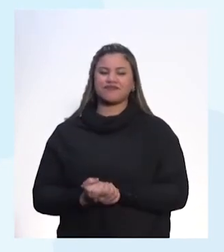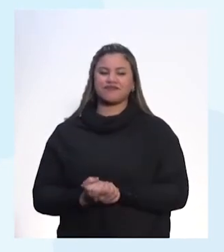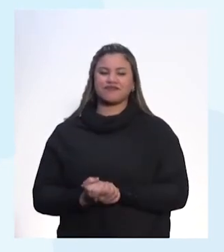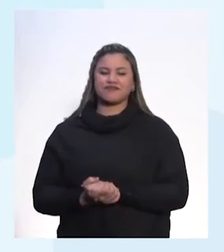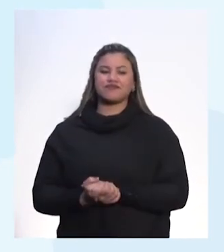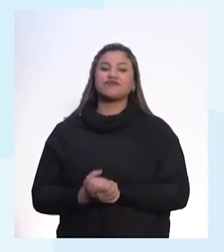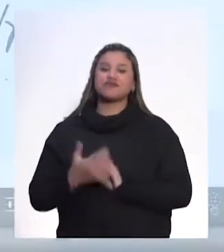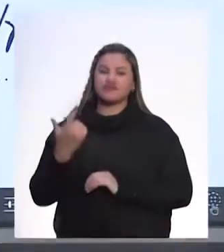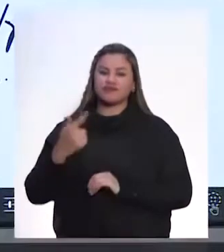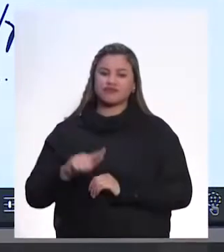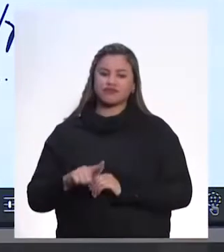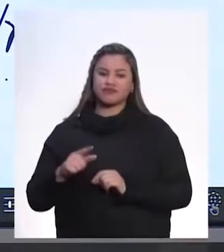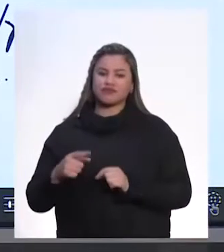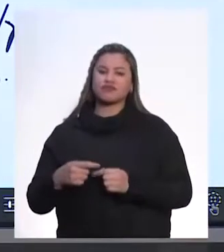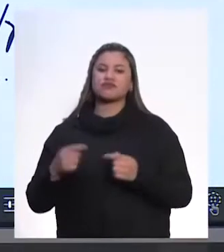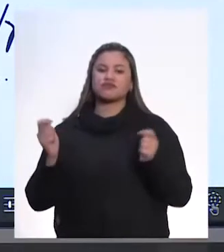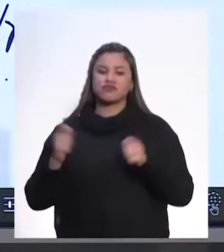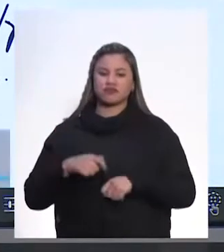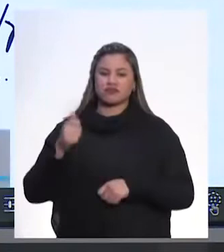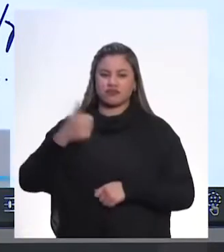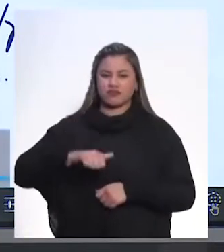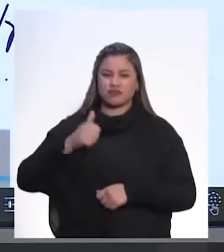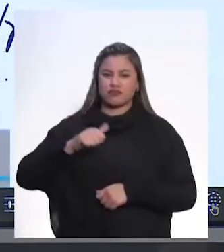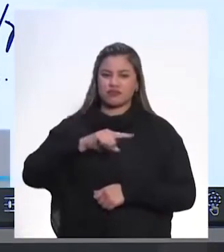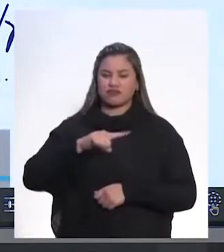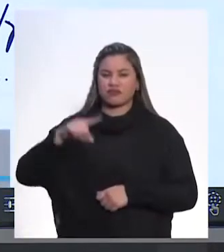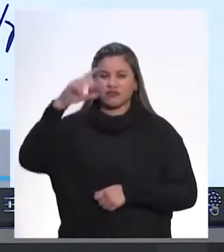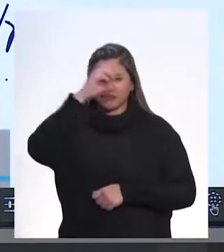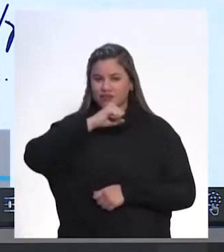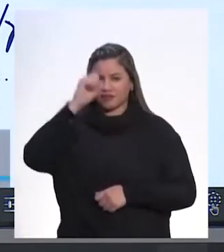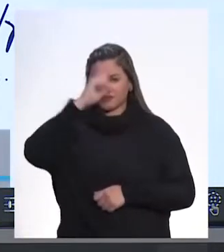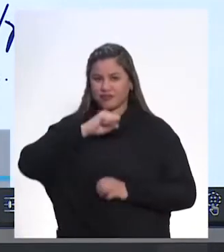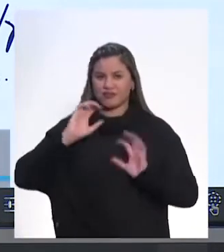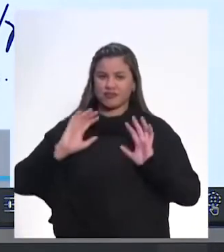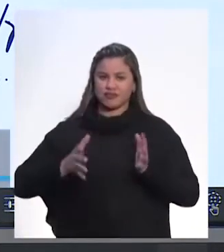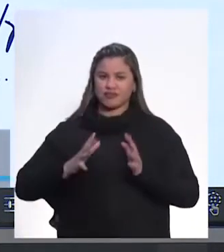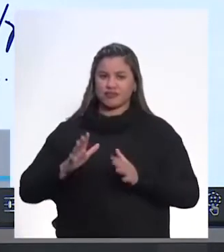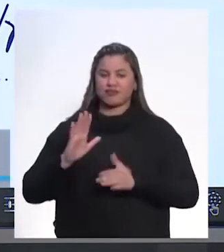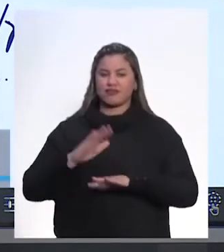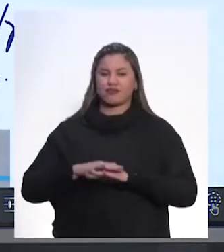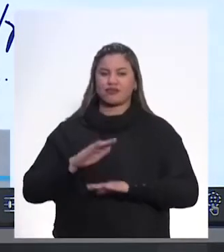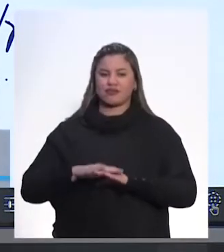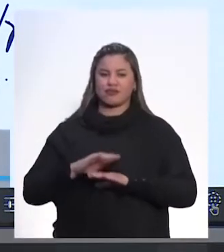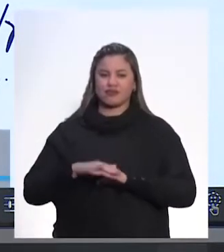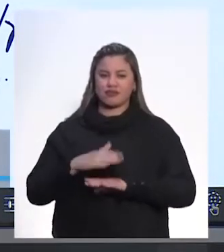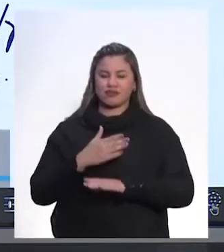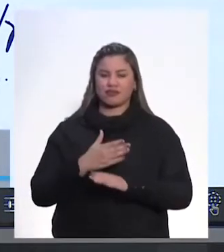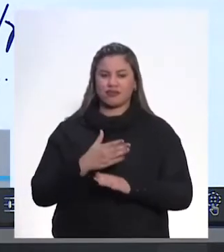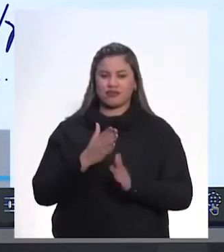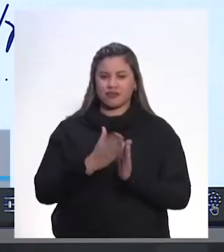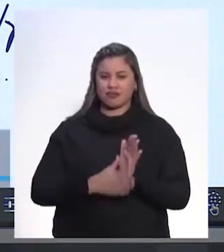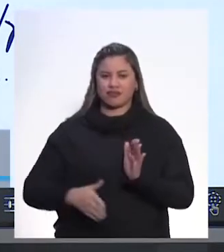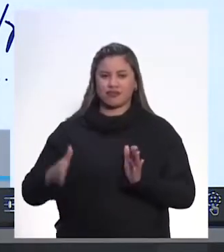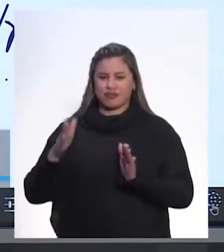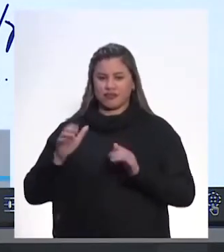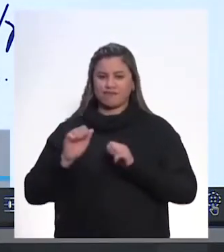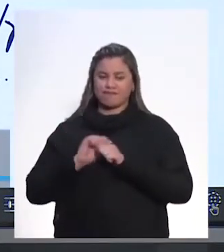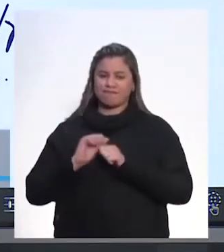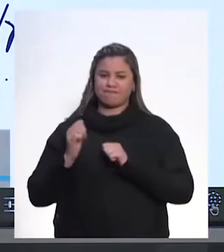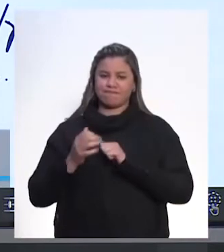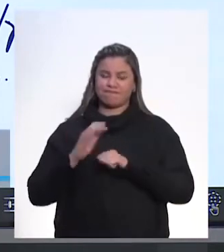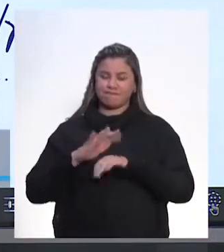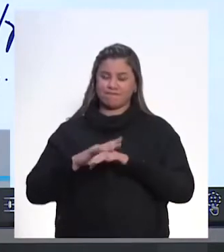bom? É mais uma forma dele avaliar o que vocês aprenderam aqui, né? A prática de vocês durante esse tempo de pandemia, tá